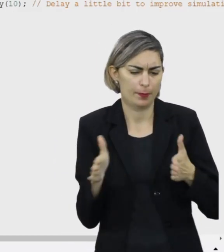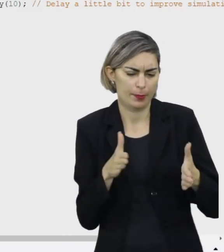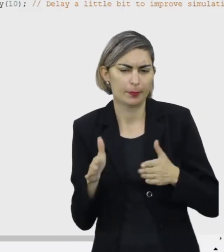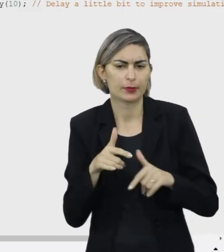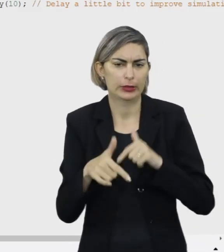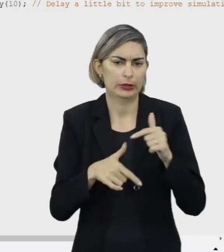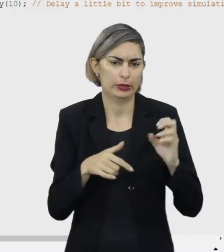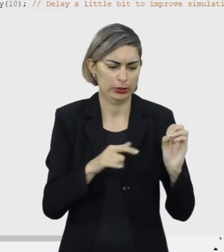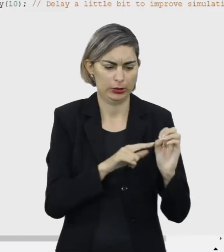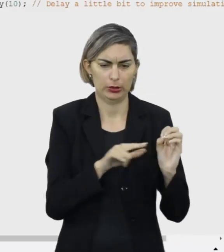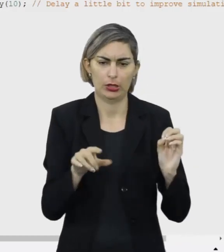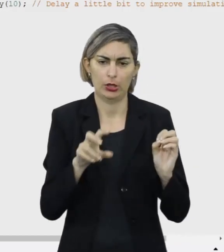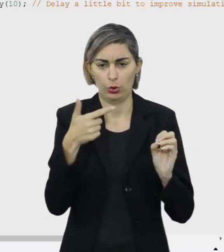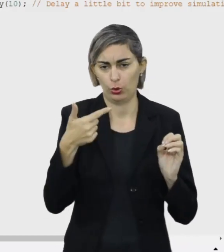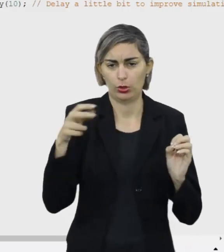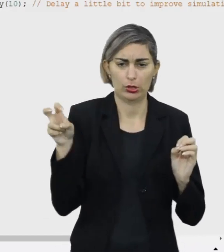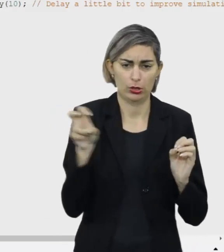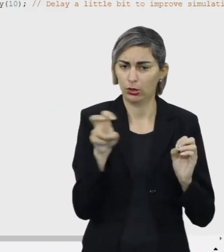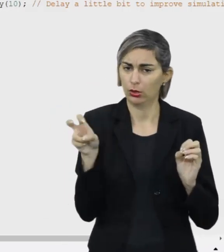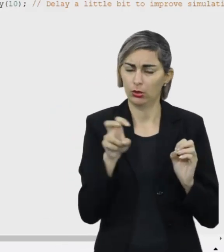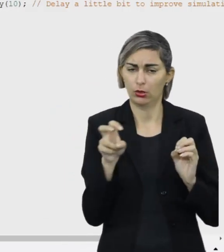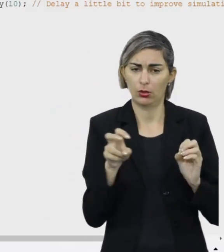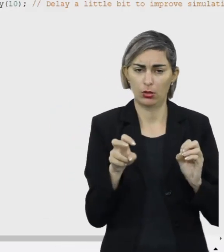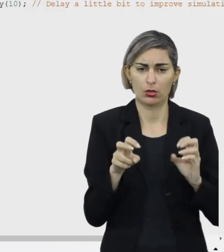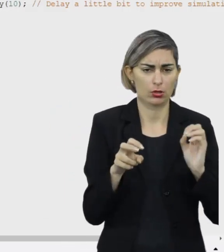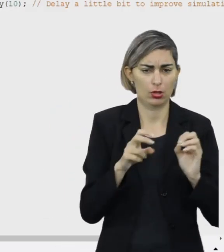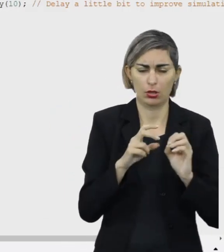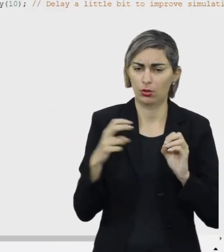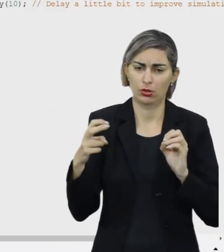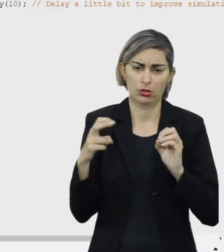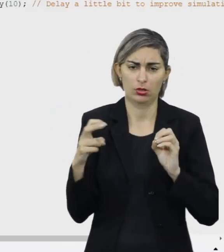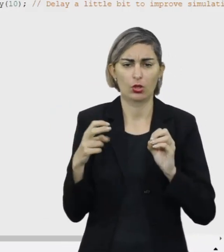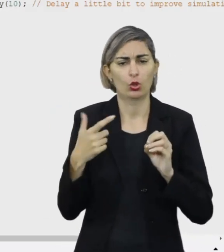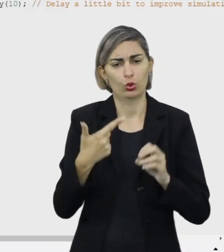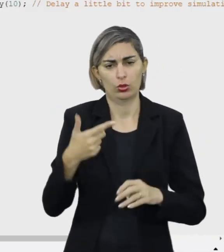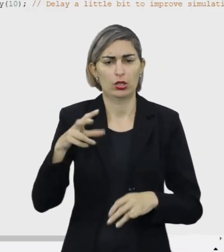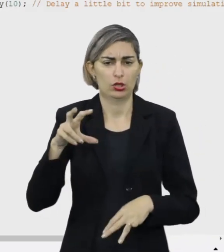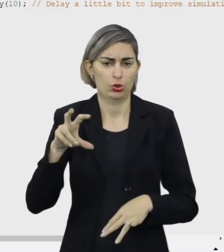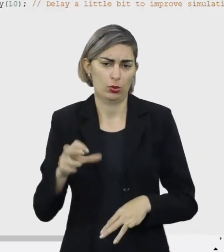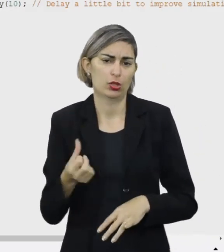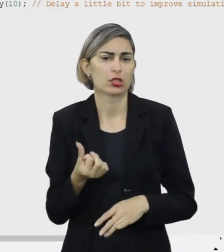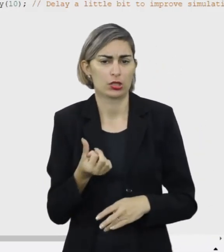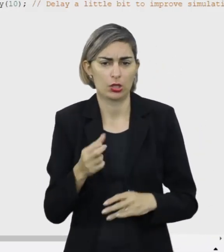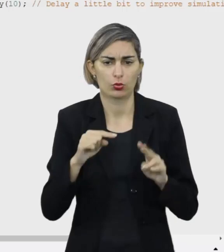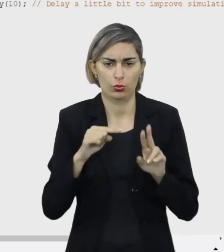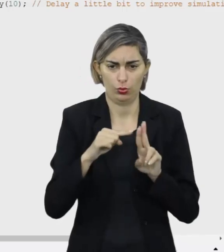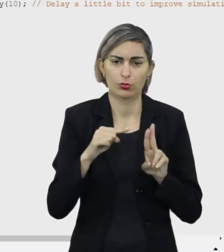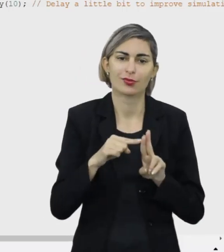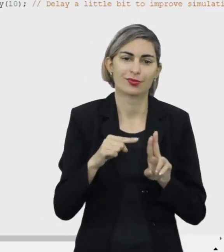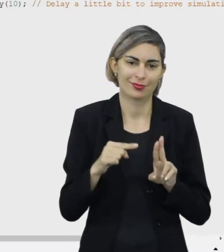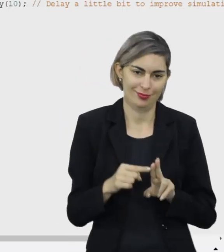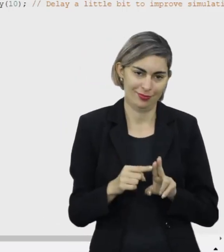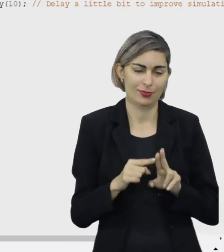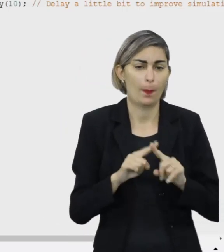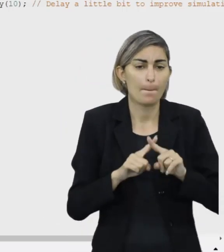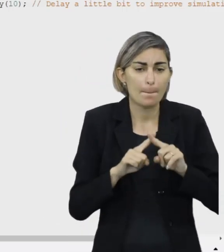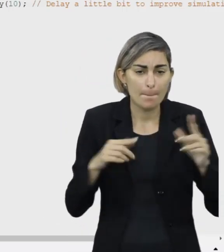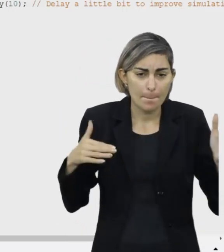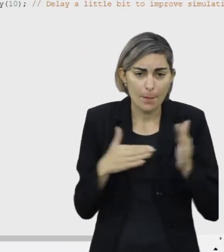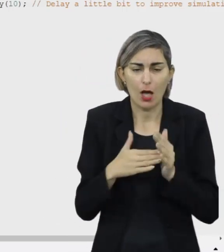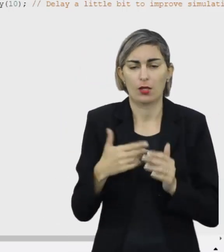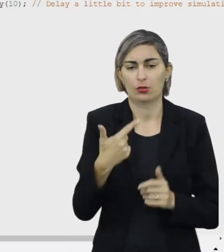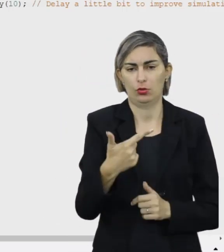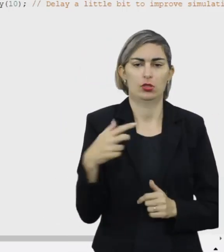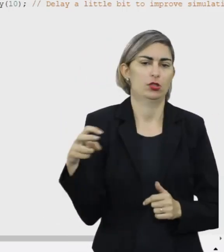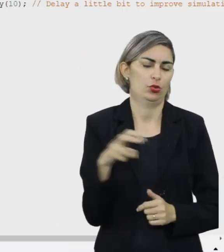trabalho de 0 a 255. 0 mais 2, de 0 a 255 tem 256 unidades. Então o máximo é